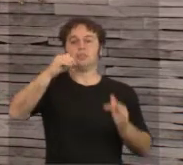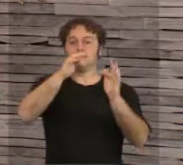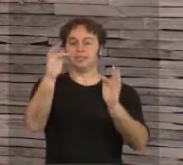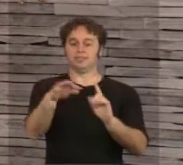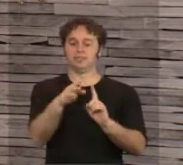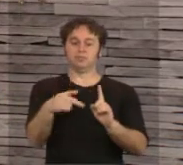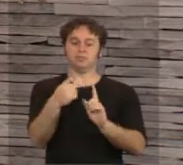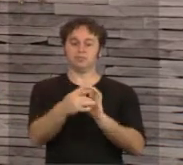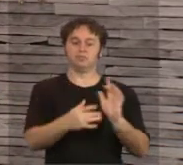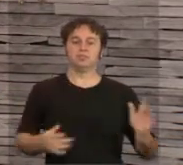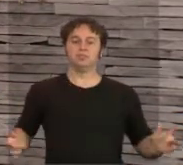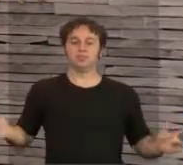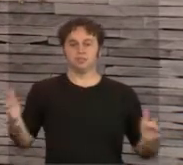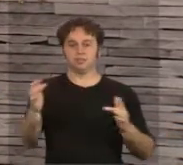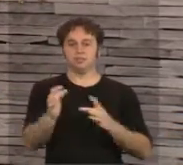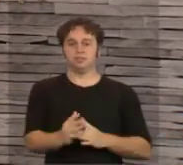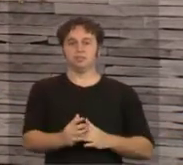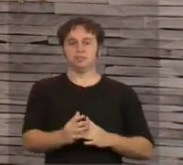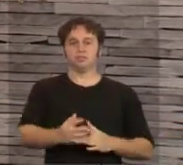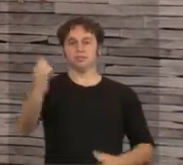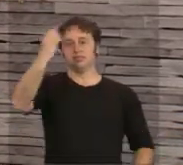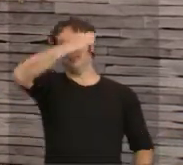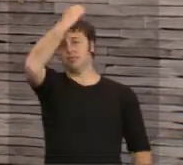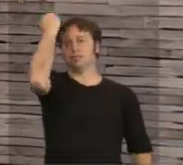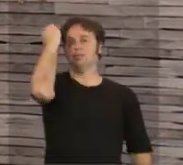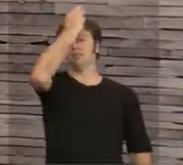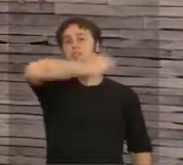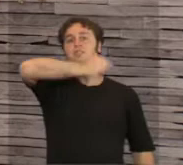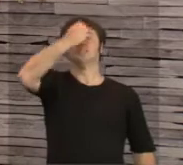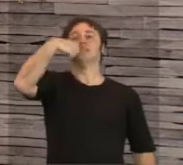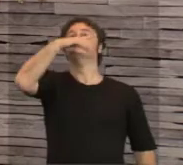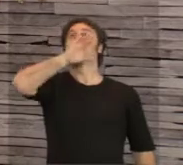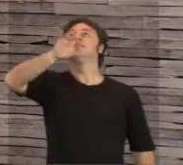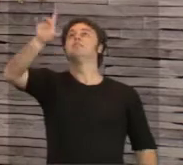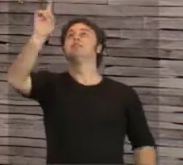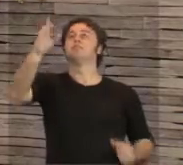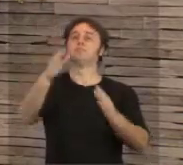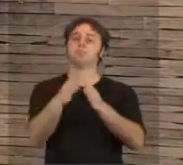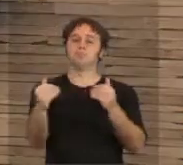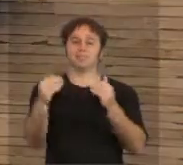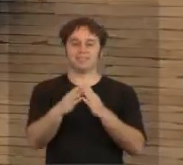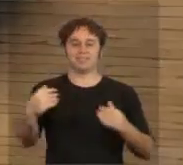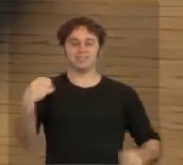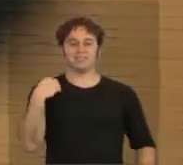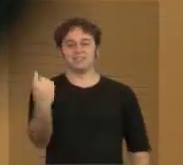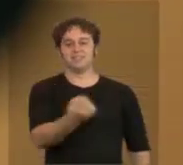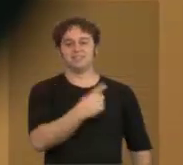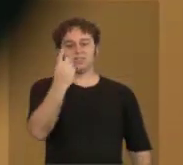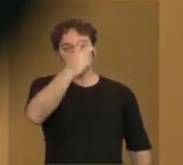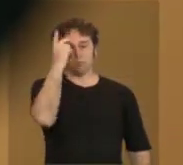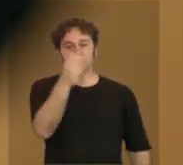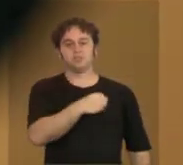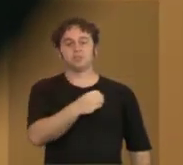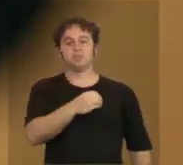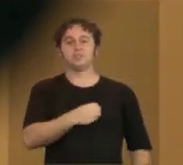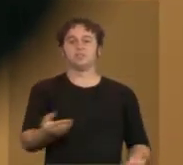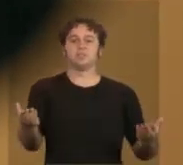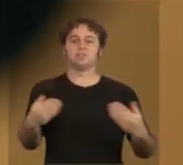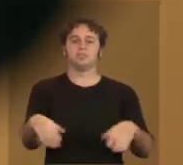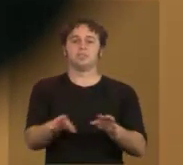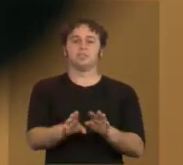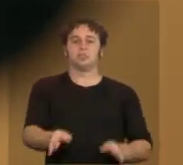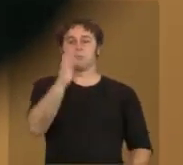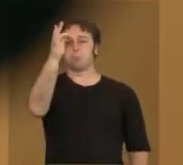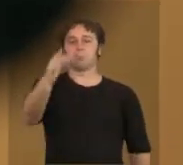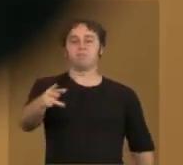Bendita sois vós entre as mulheres, e bendito é o fruto do vosso ventre, Jesus. Santa Maria, Mãe de Deus, rogai por nós,